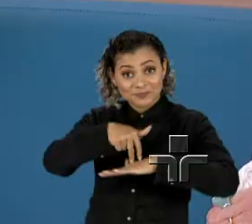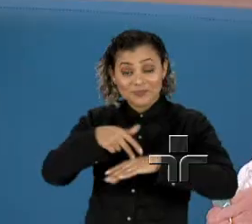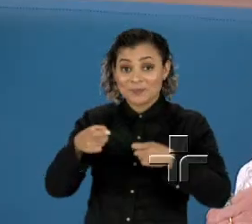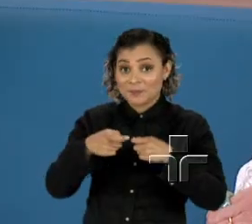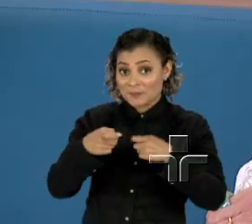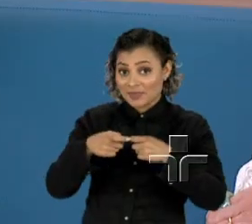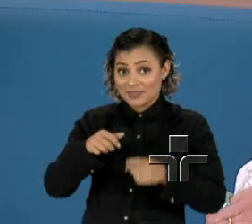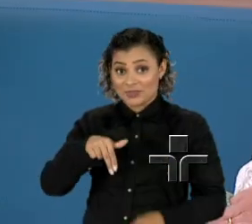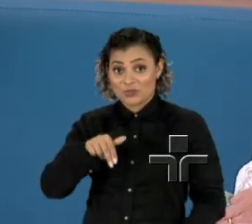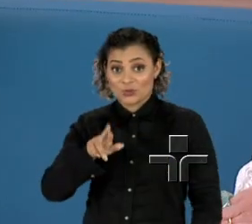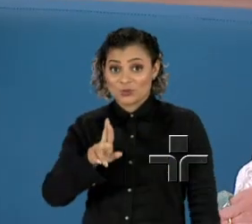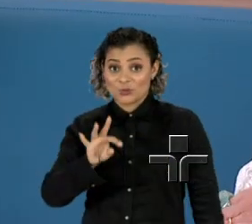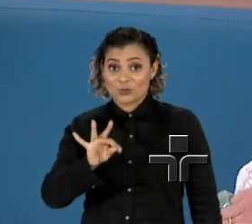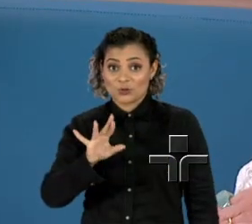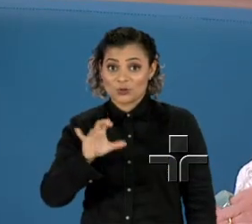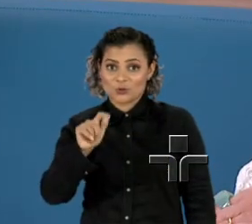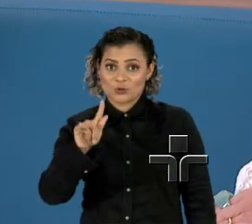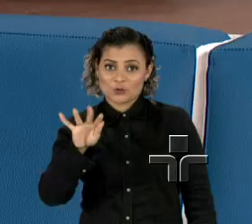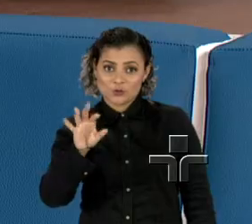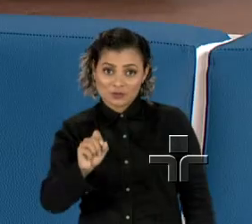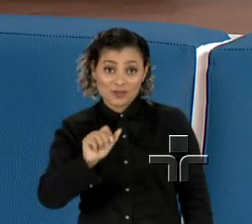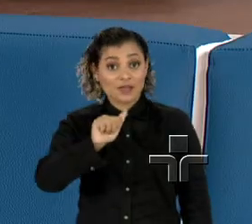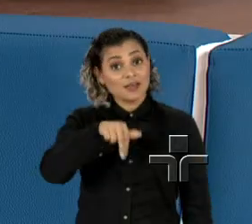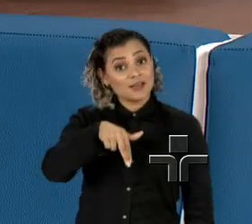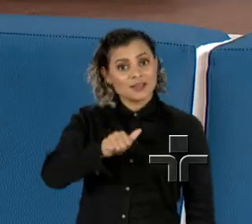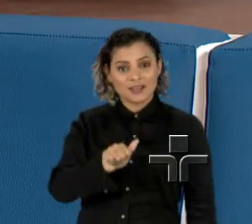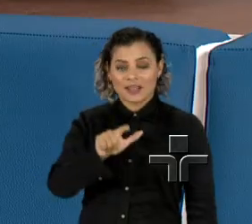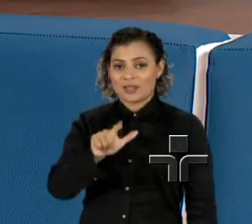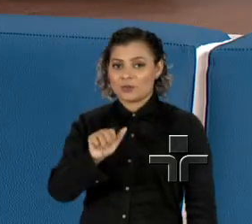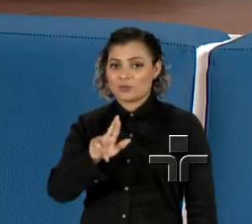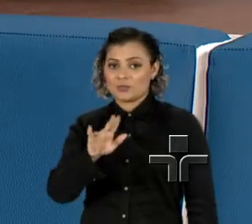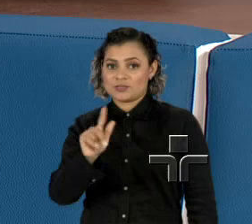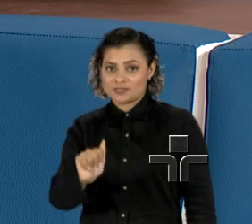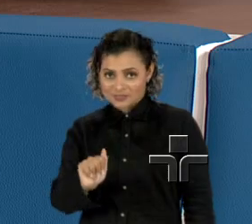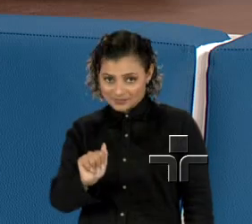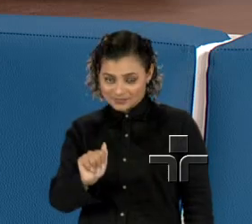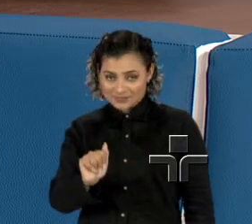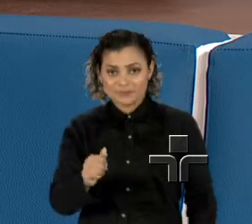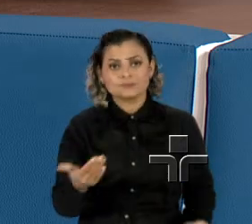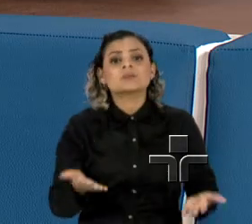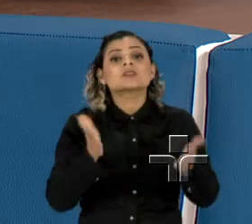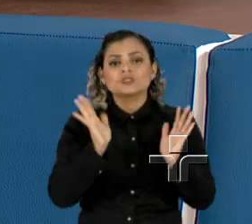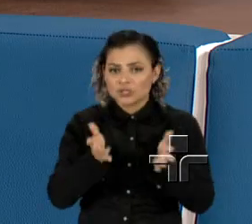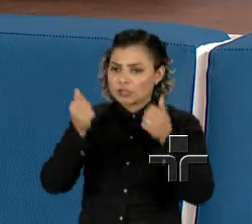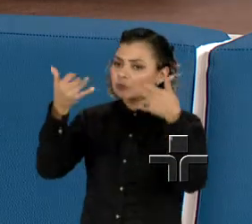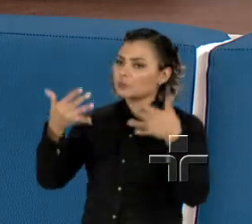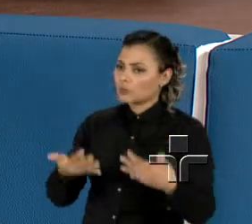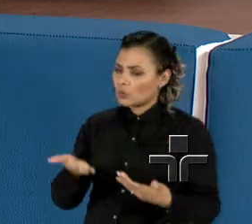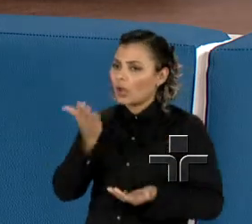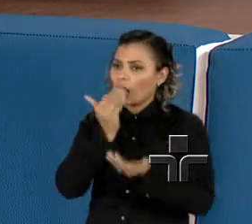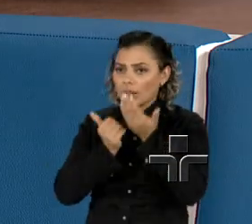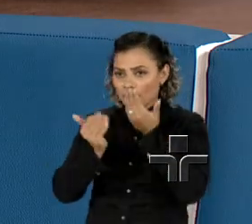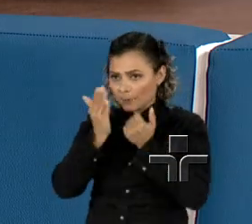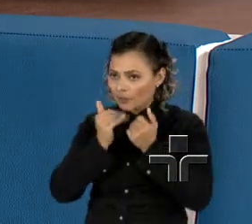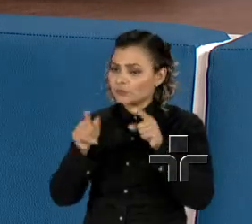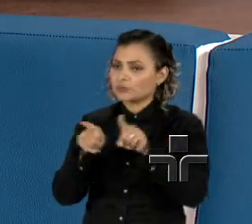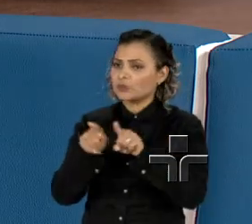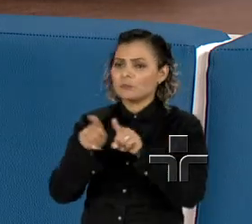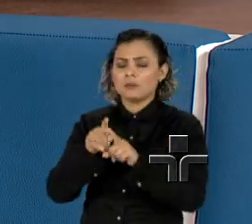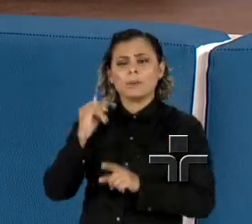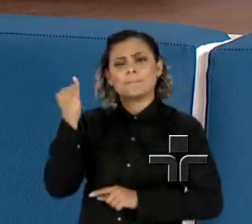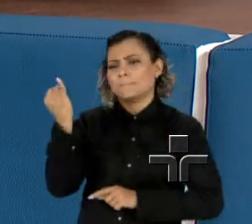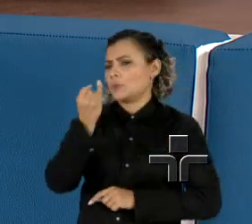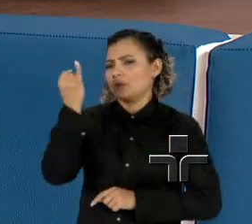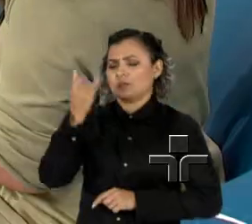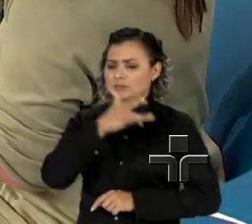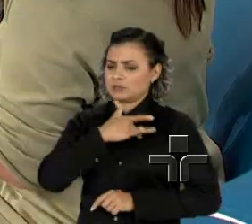nutróloga Ana Luísa Vilela. Ana Luísa, a gente já falou um pouco, né, sobre os alimentos in natura, a importância deles,